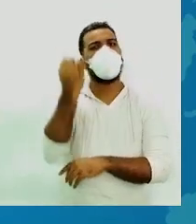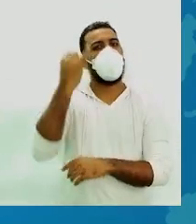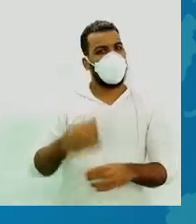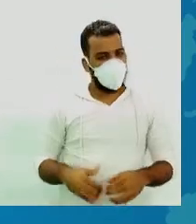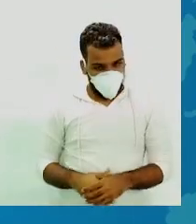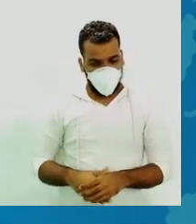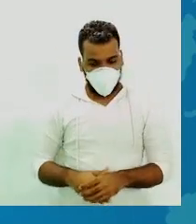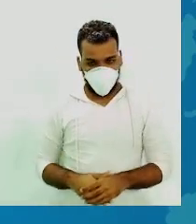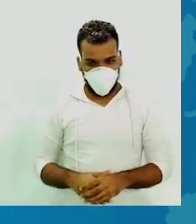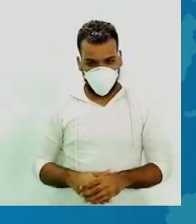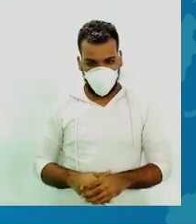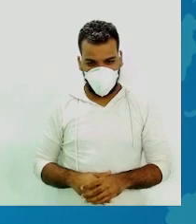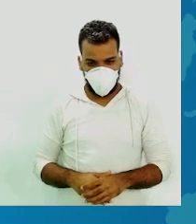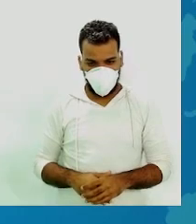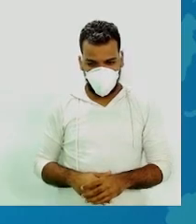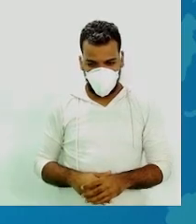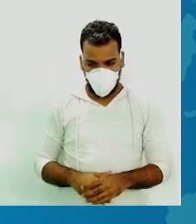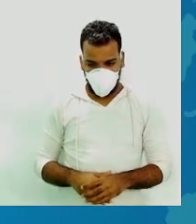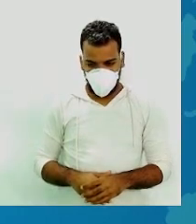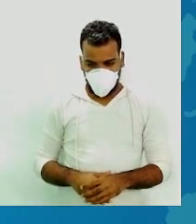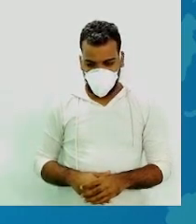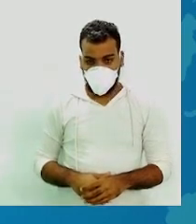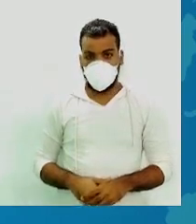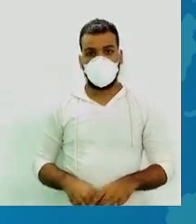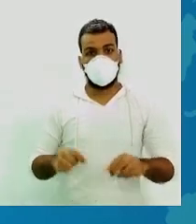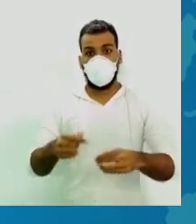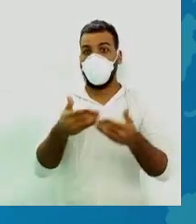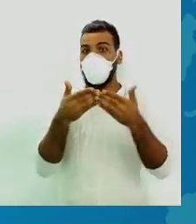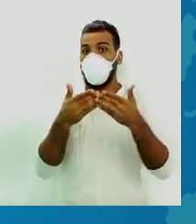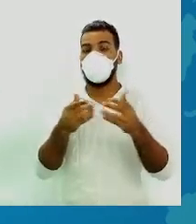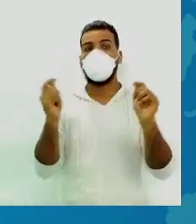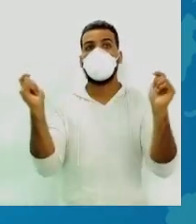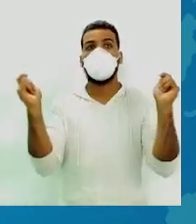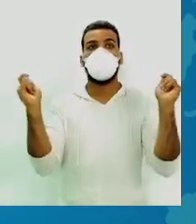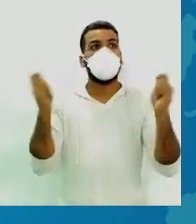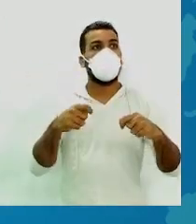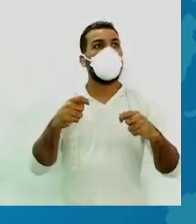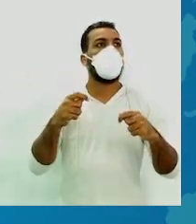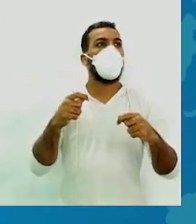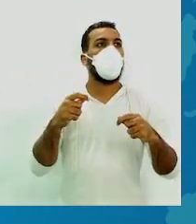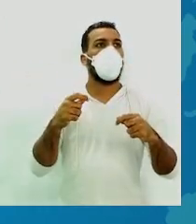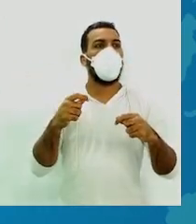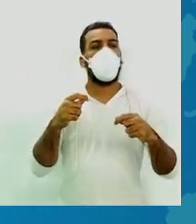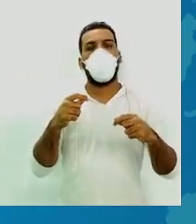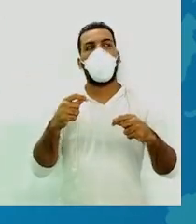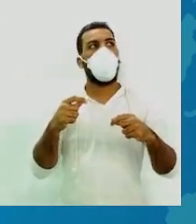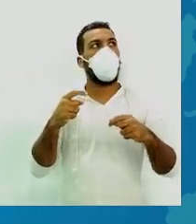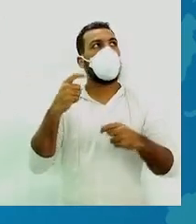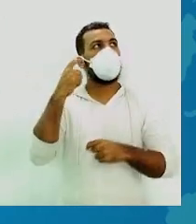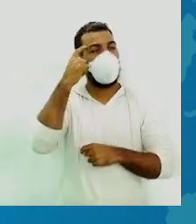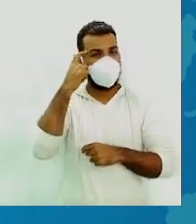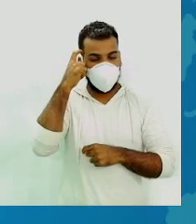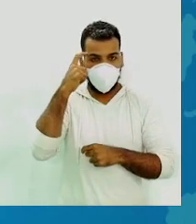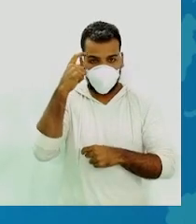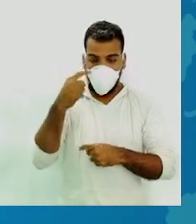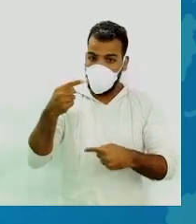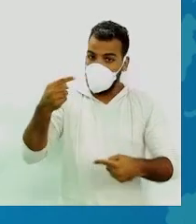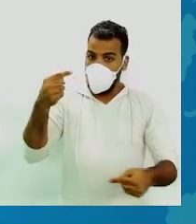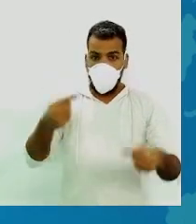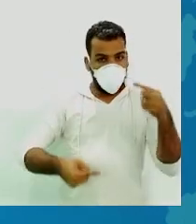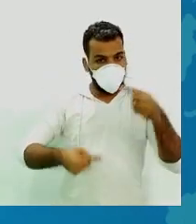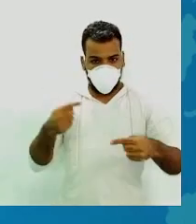bom? Conto com vocês para que a gente possa ampliar o nosso pensamento sobre a